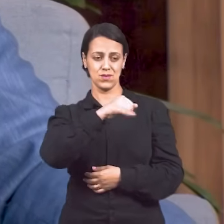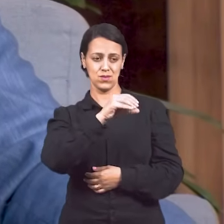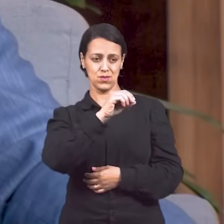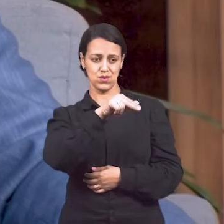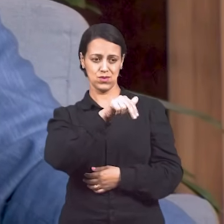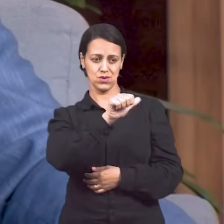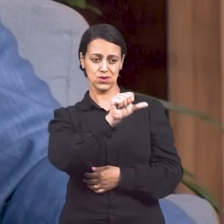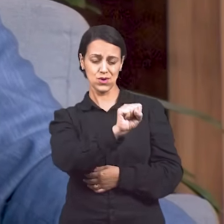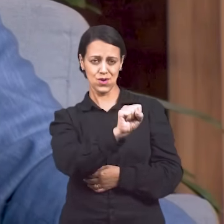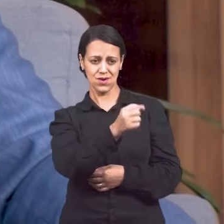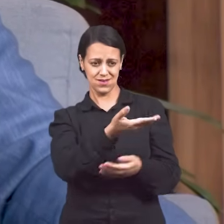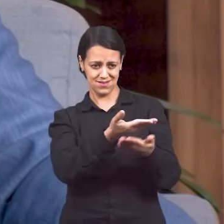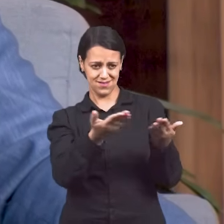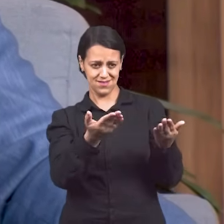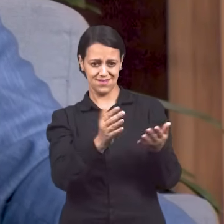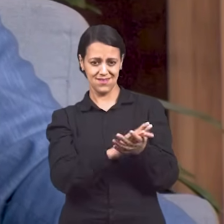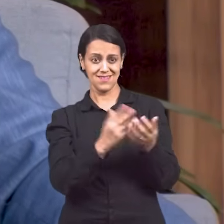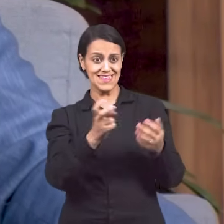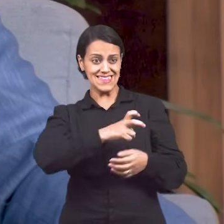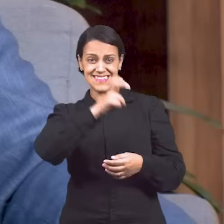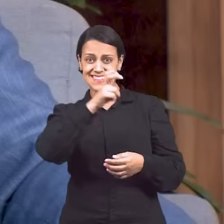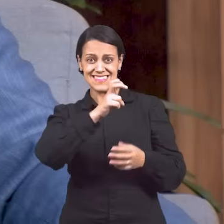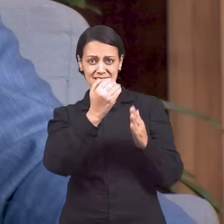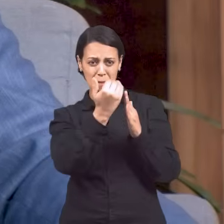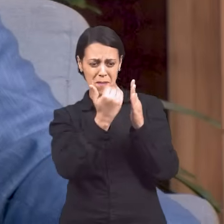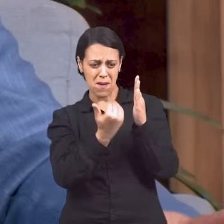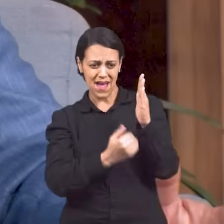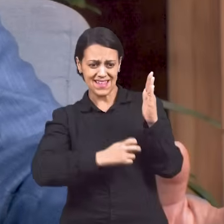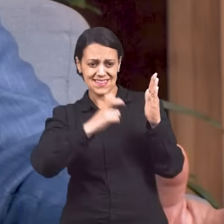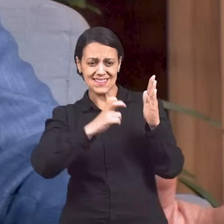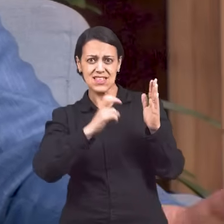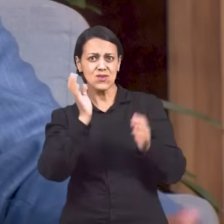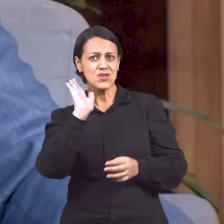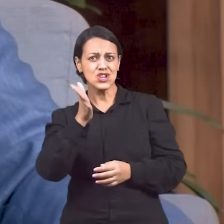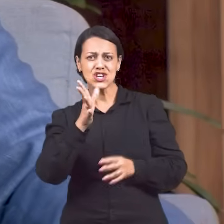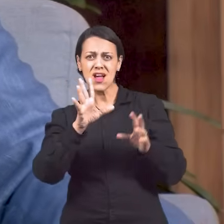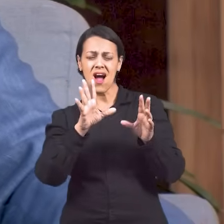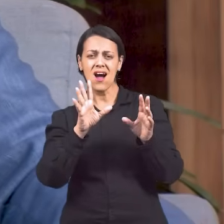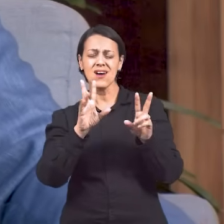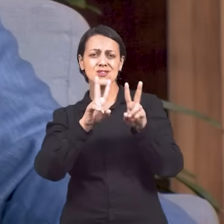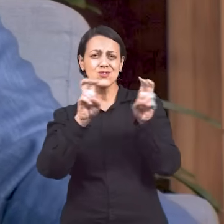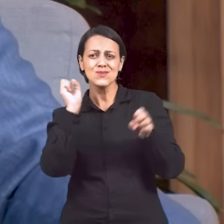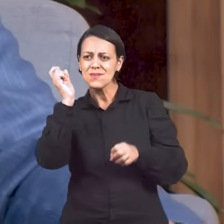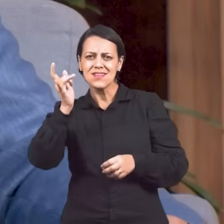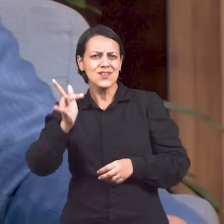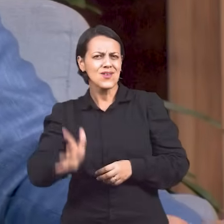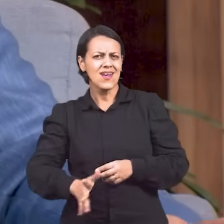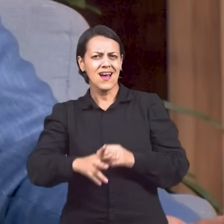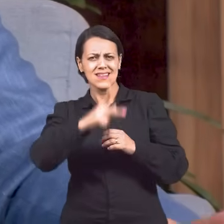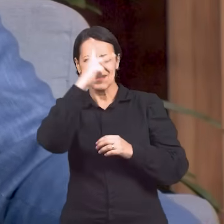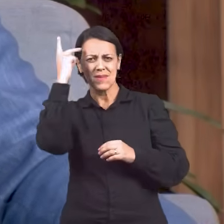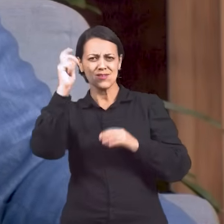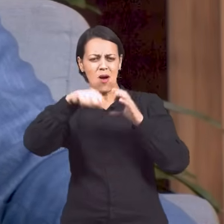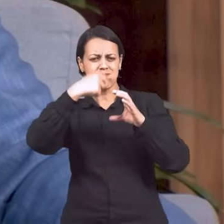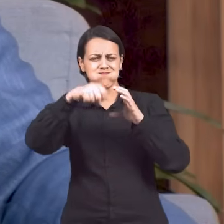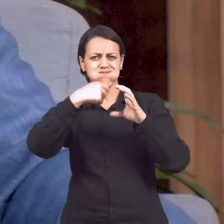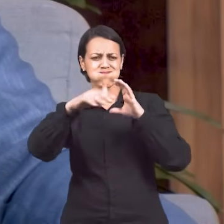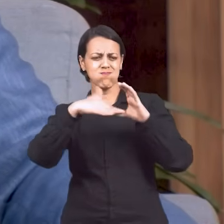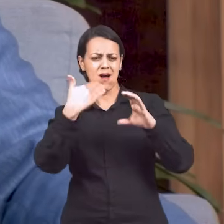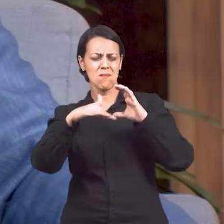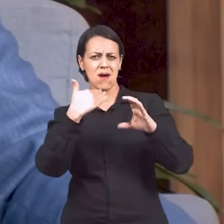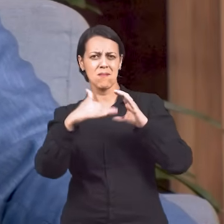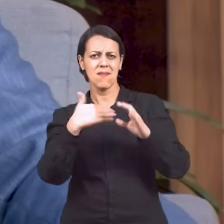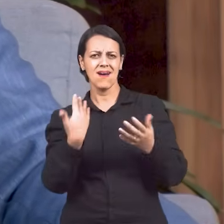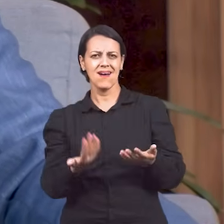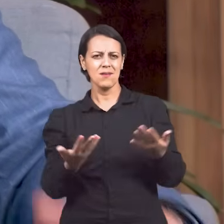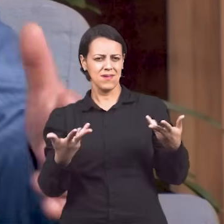Pelissari, 5º episódio falando de madrugada, muitos irmãos enviando os vídeos, a participação tem sido maravilhosa